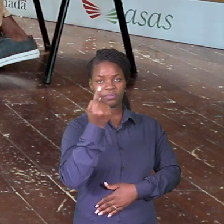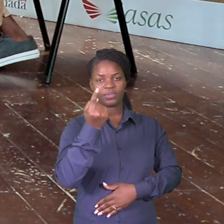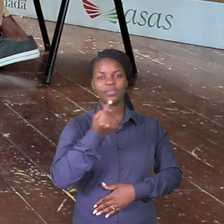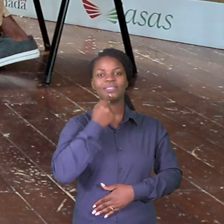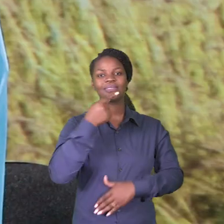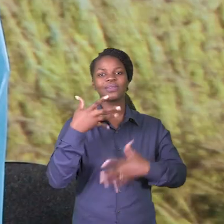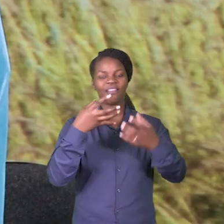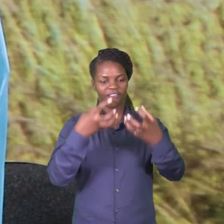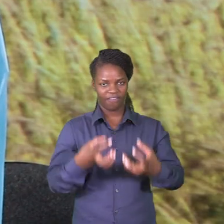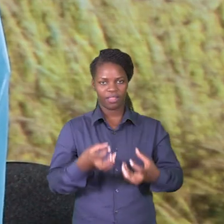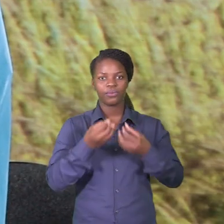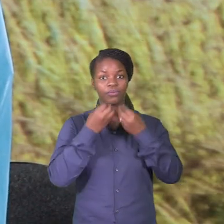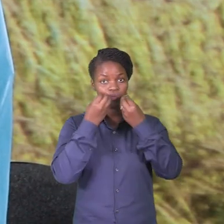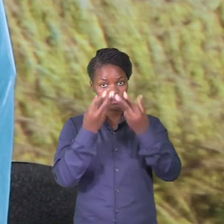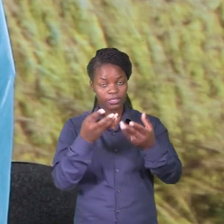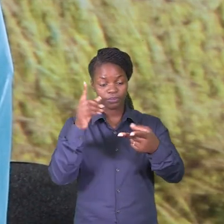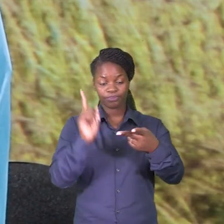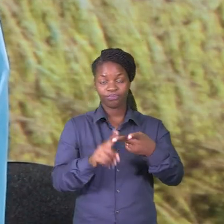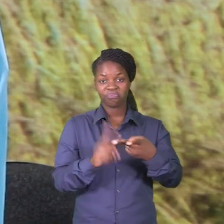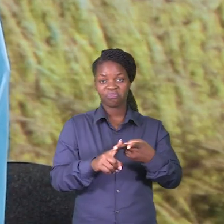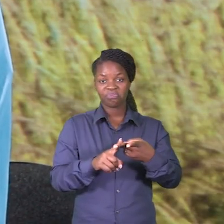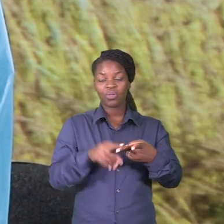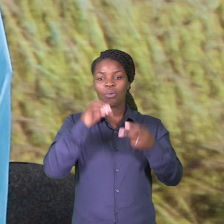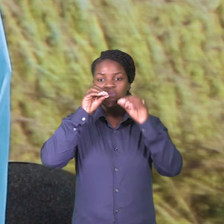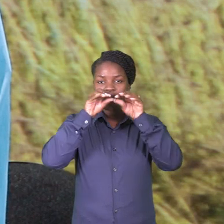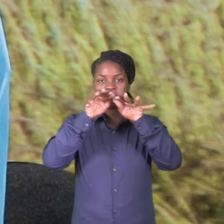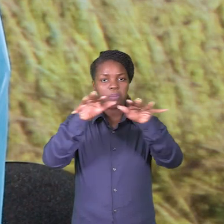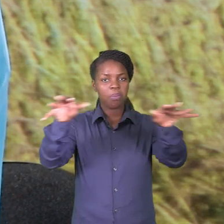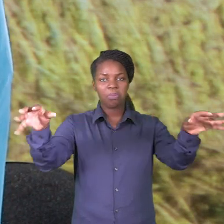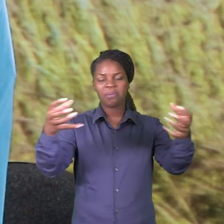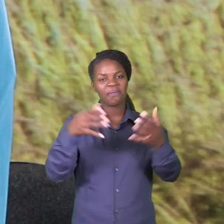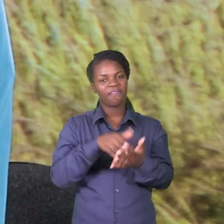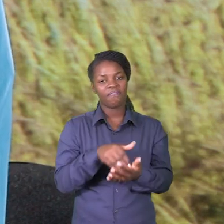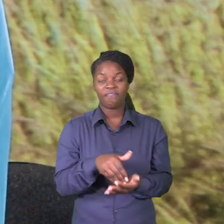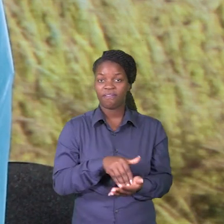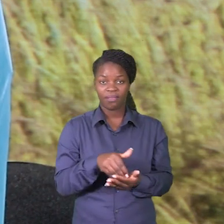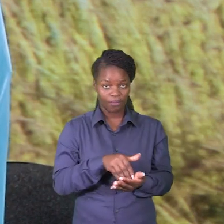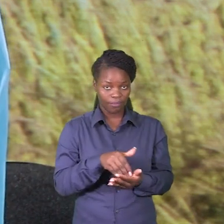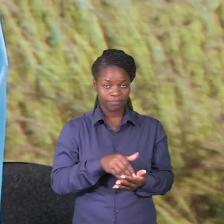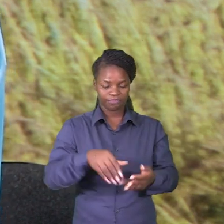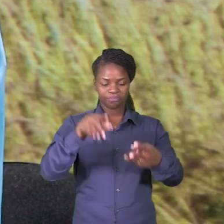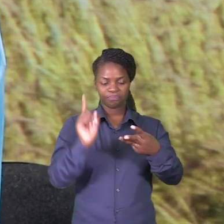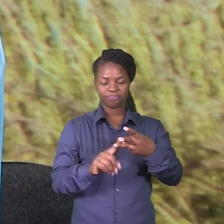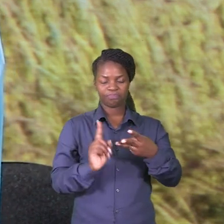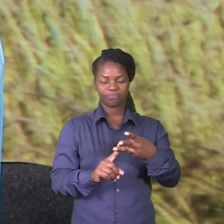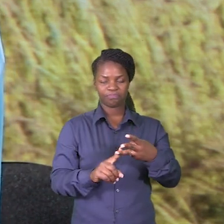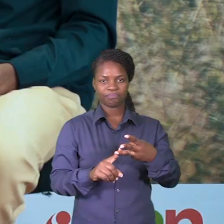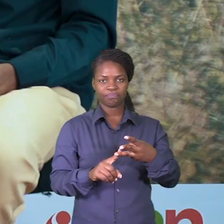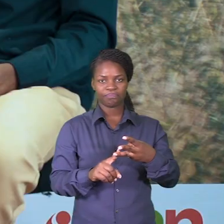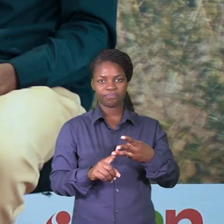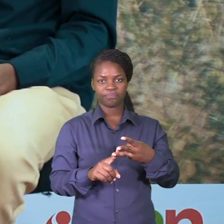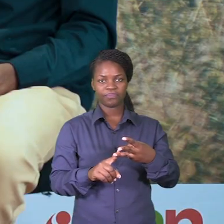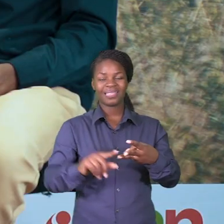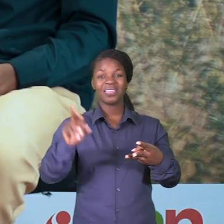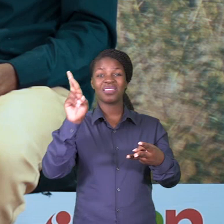é é este o falta de de informação a fraca divulgação do próprio mecanismo hã